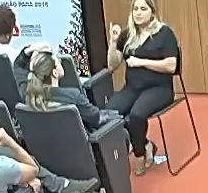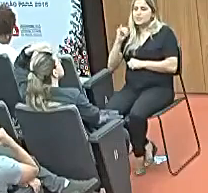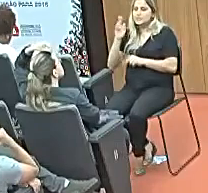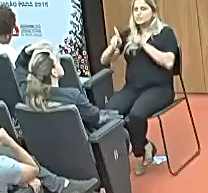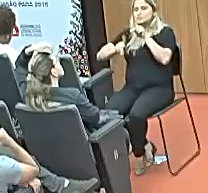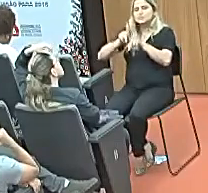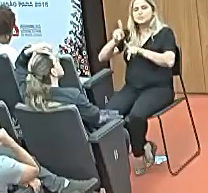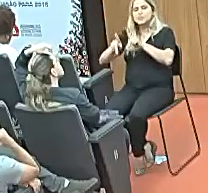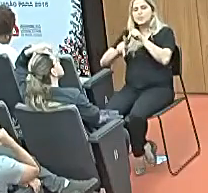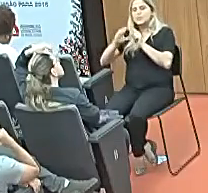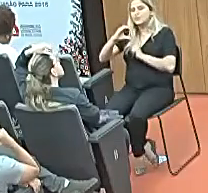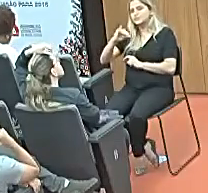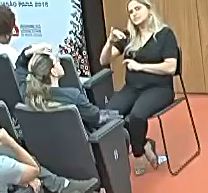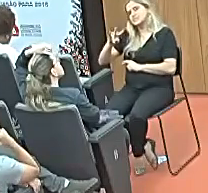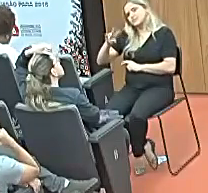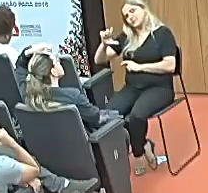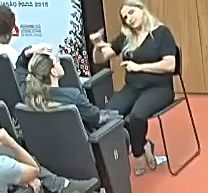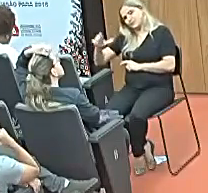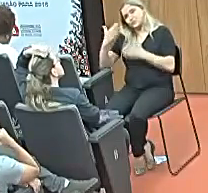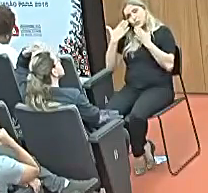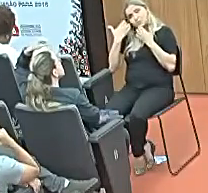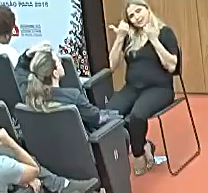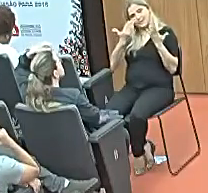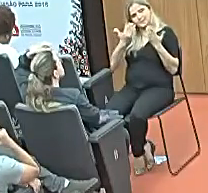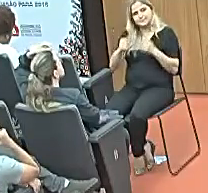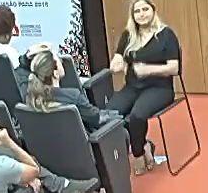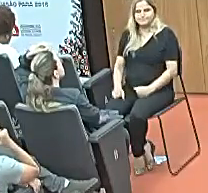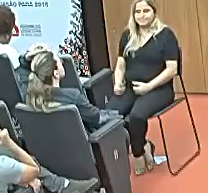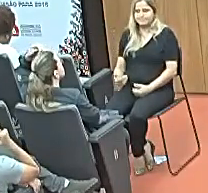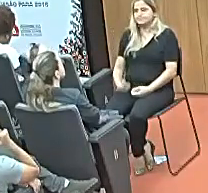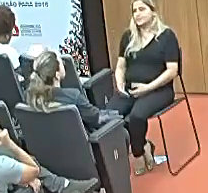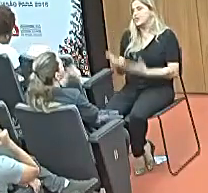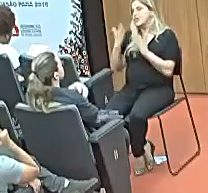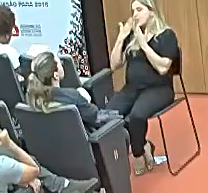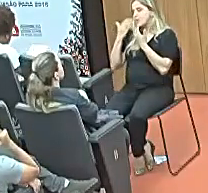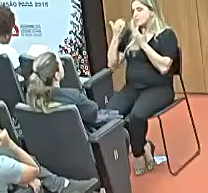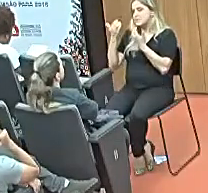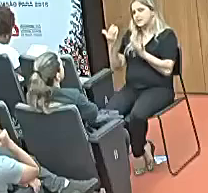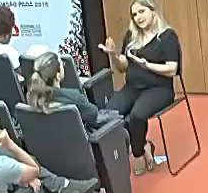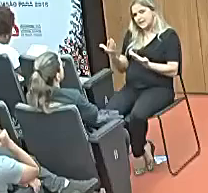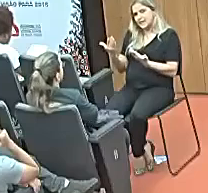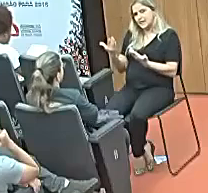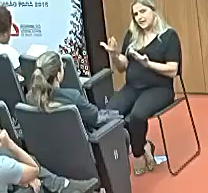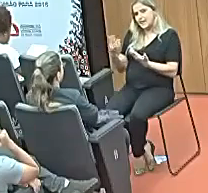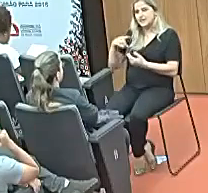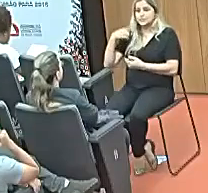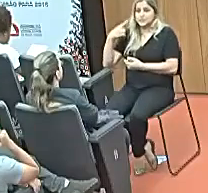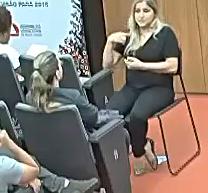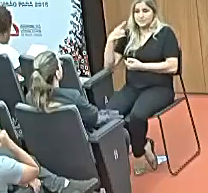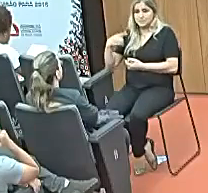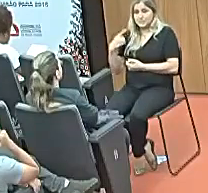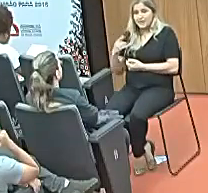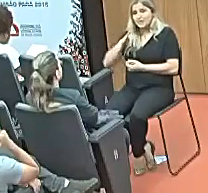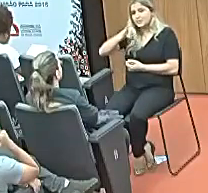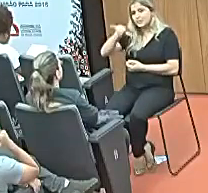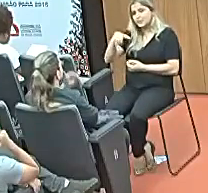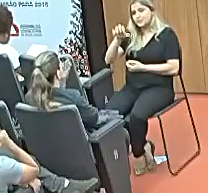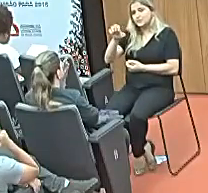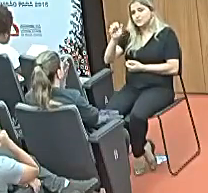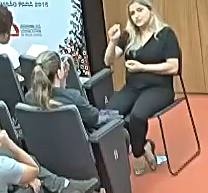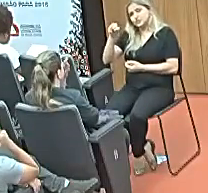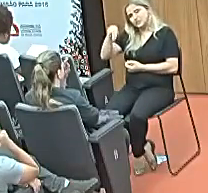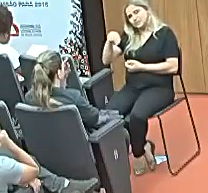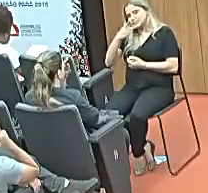as pessoas também o nosso muito obrigado obrigado obrigado deputado doutor jean é pelo convite